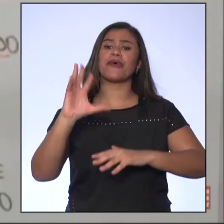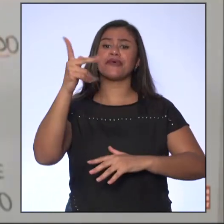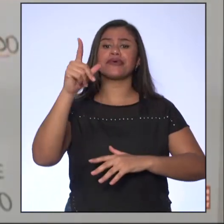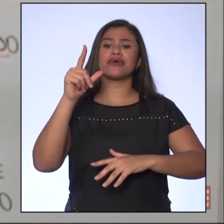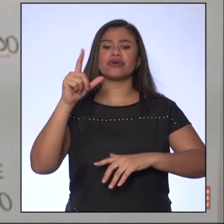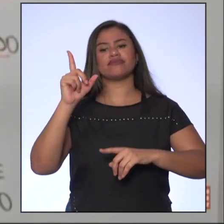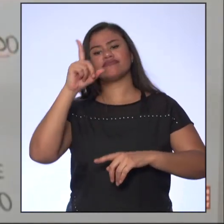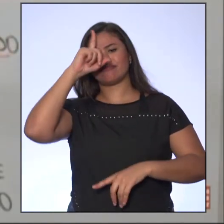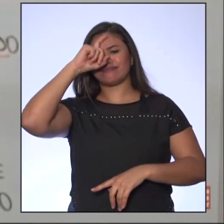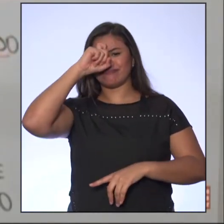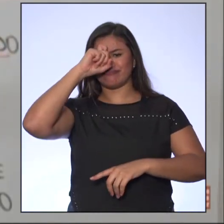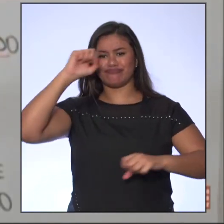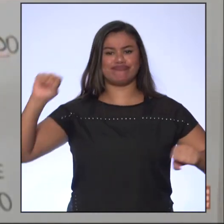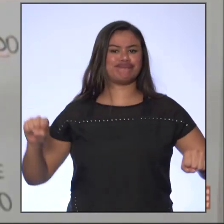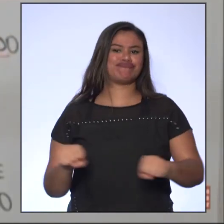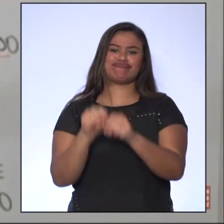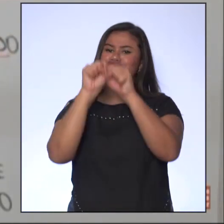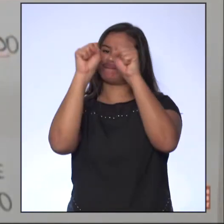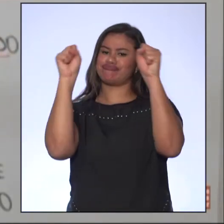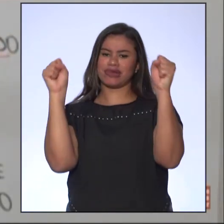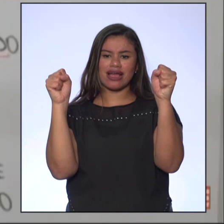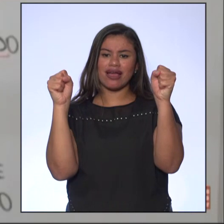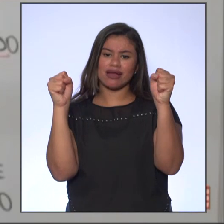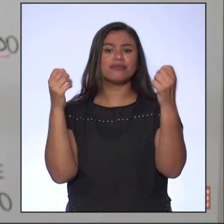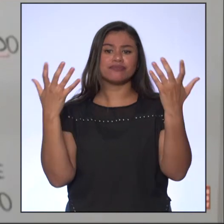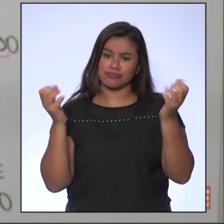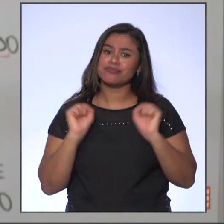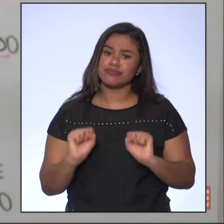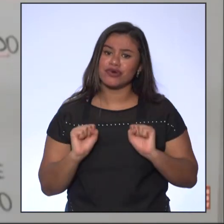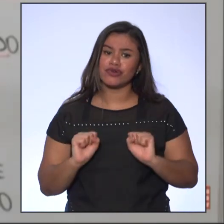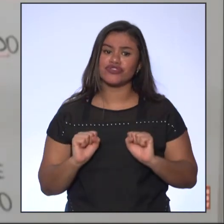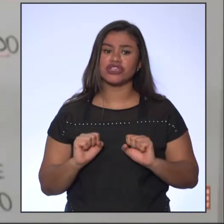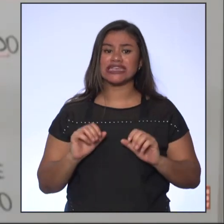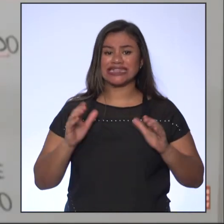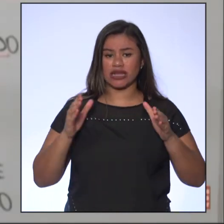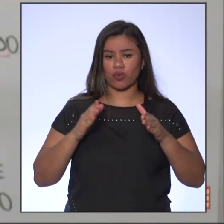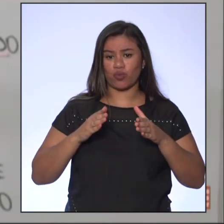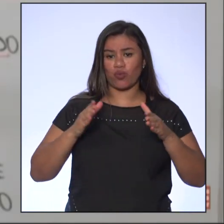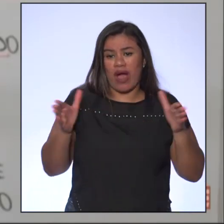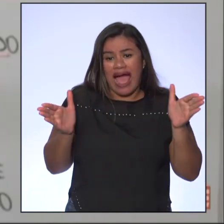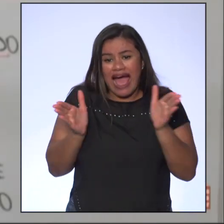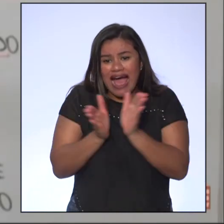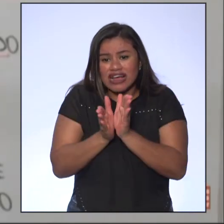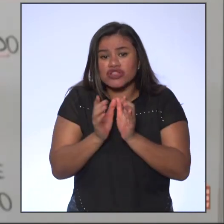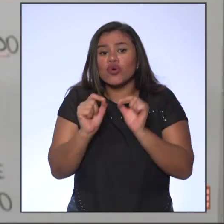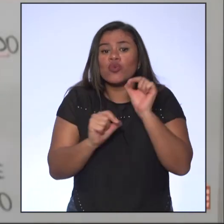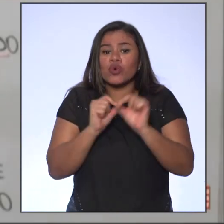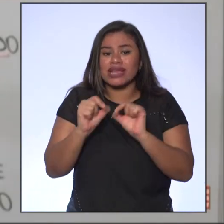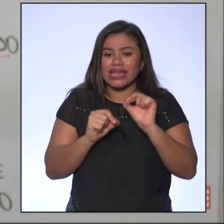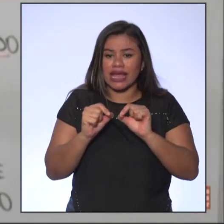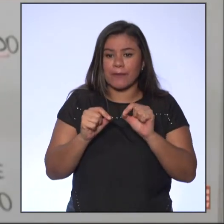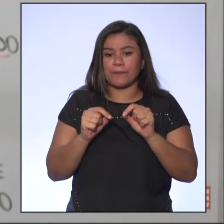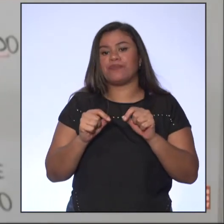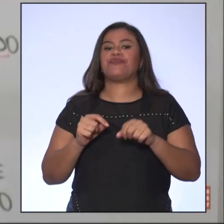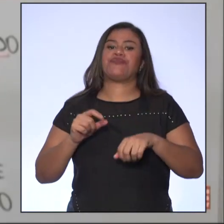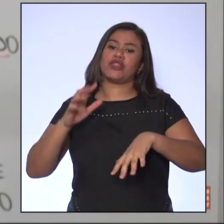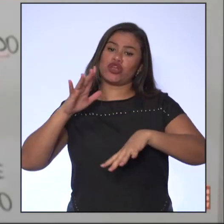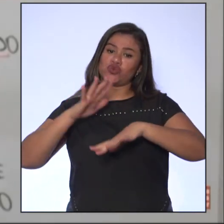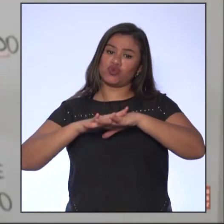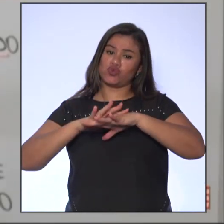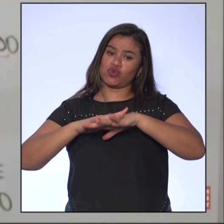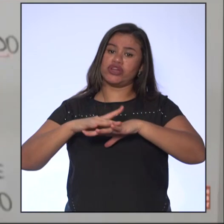vai suportar. Então, quando você diz que quer achatar essa nossa curva aqui, é que você quer ter, por exemplo,